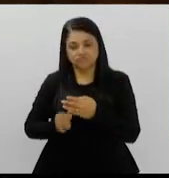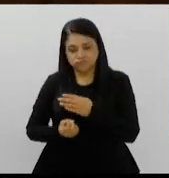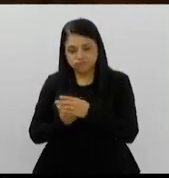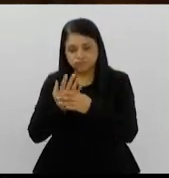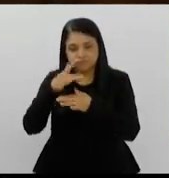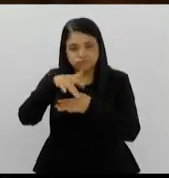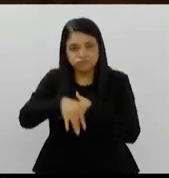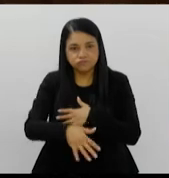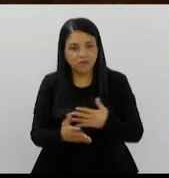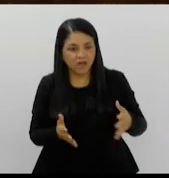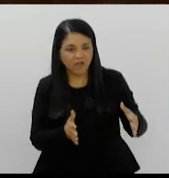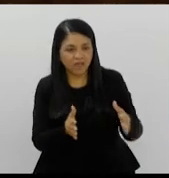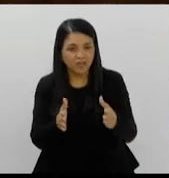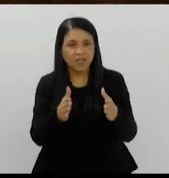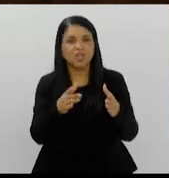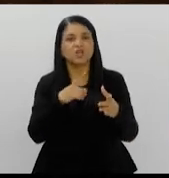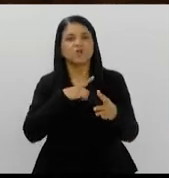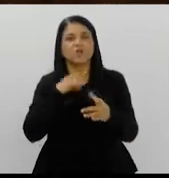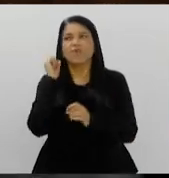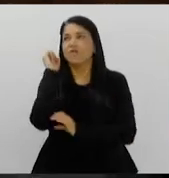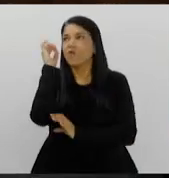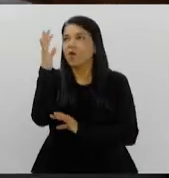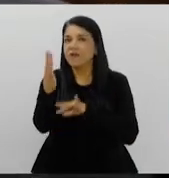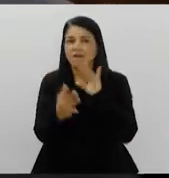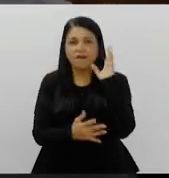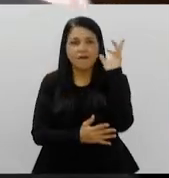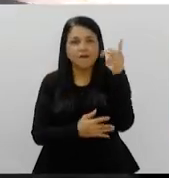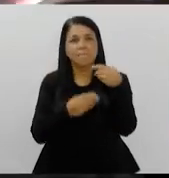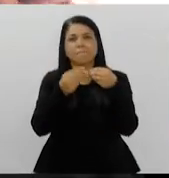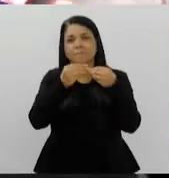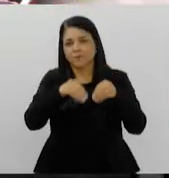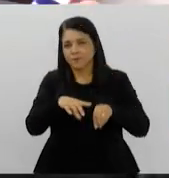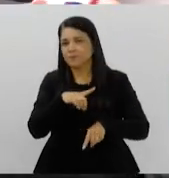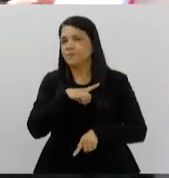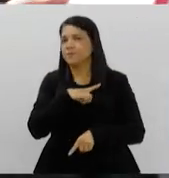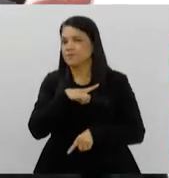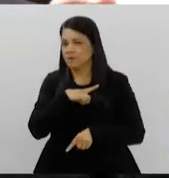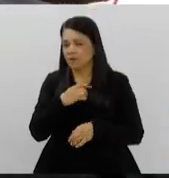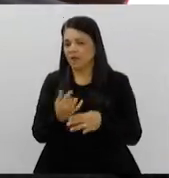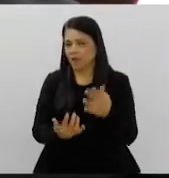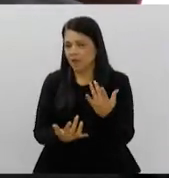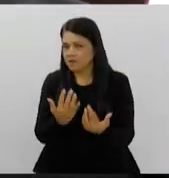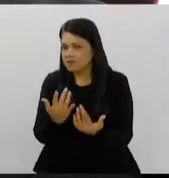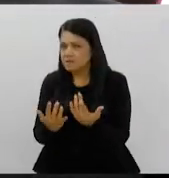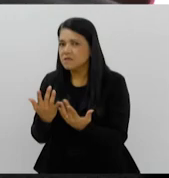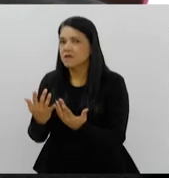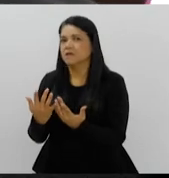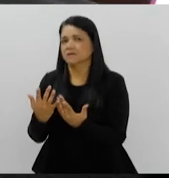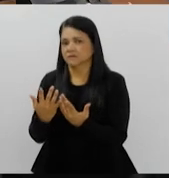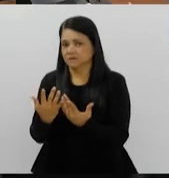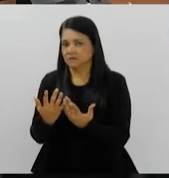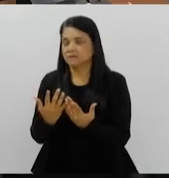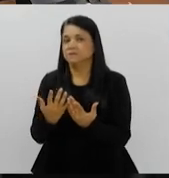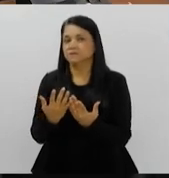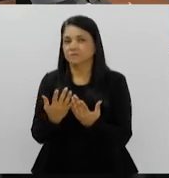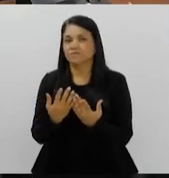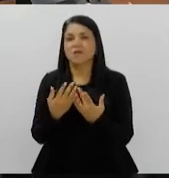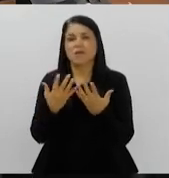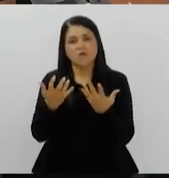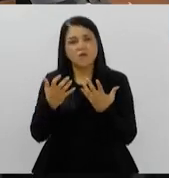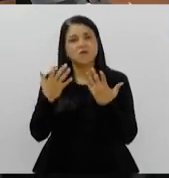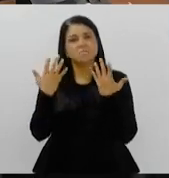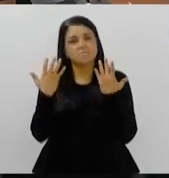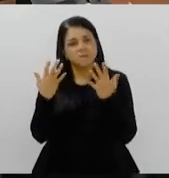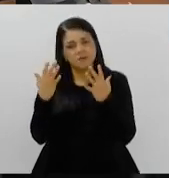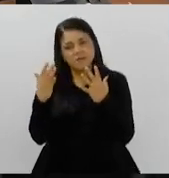os rios, para as florestas, né? Todos esses incêndios que tem aí. Então, queria parabenizar a